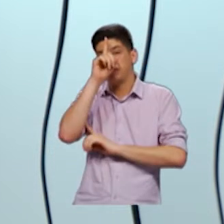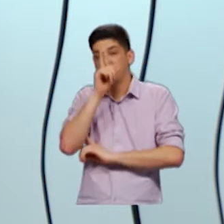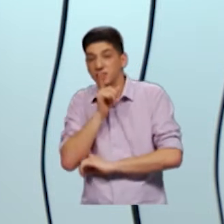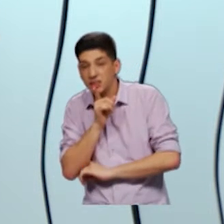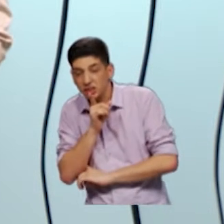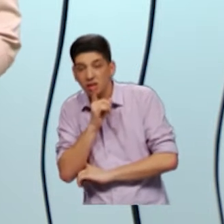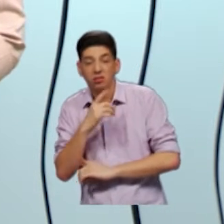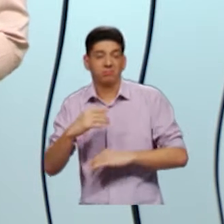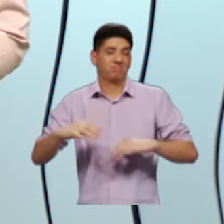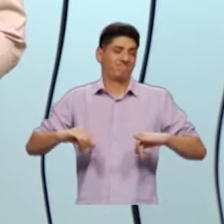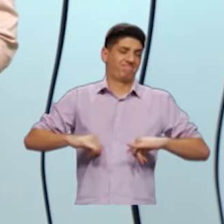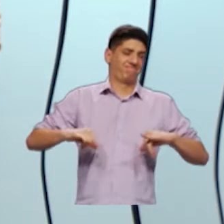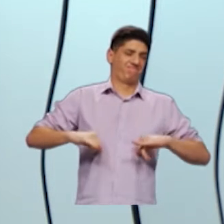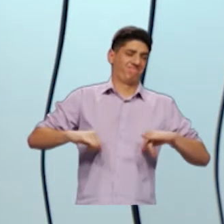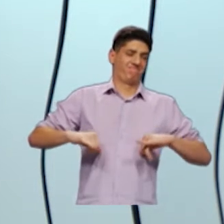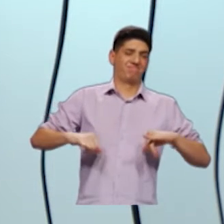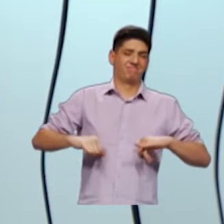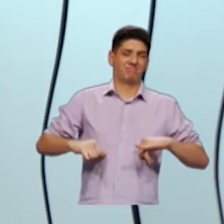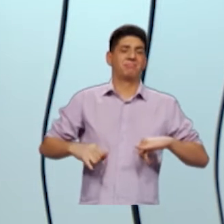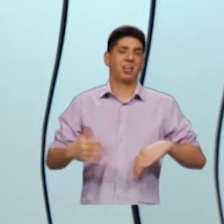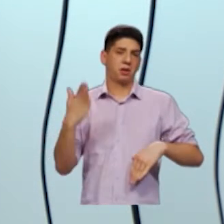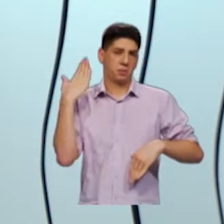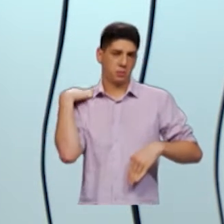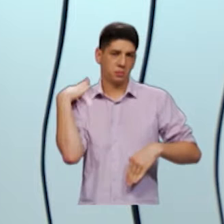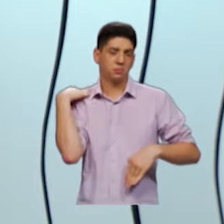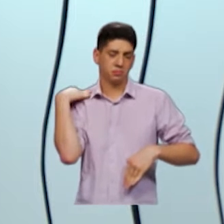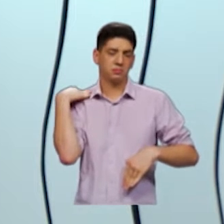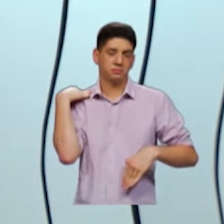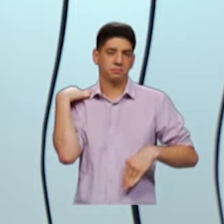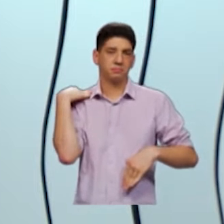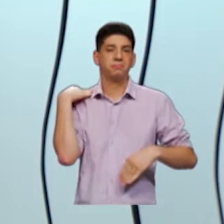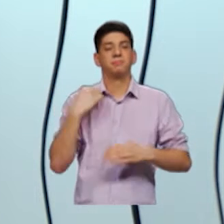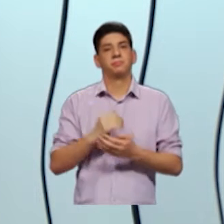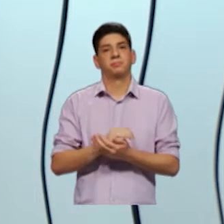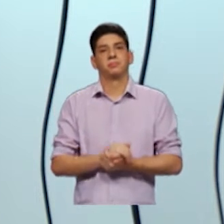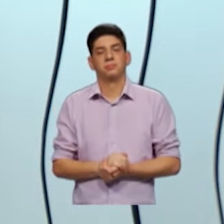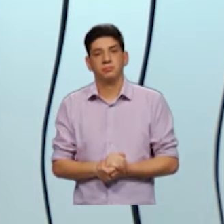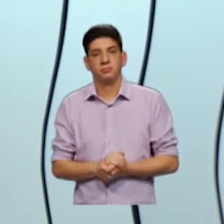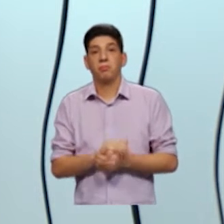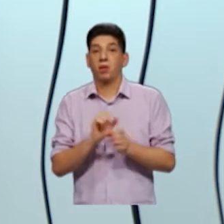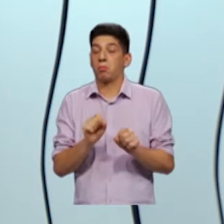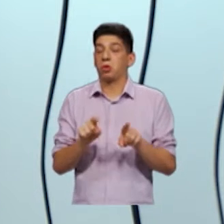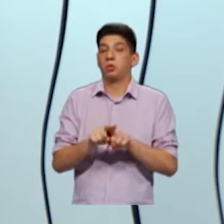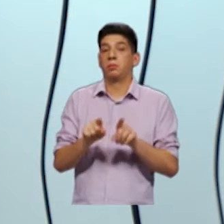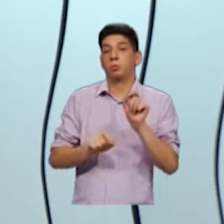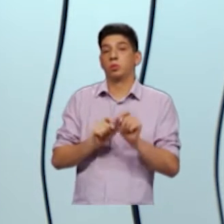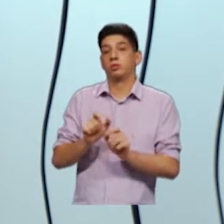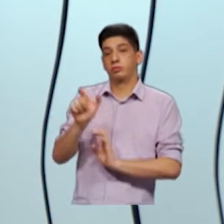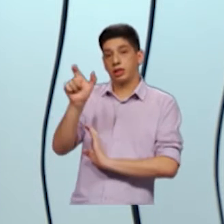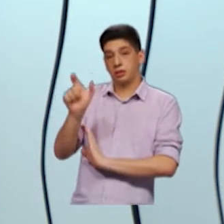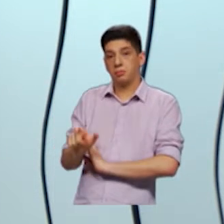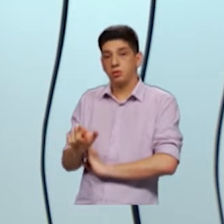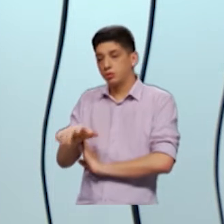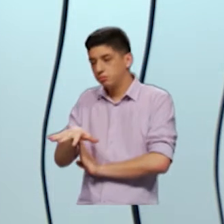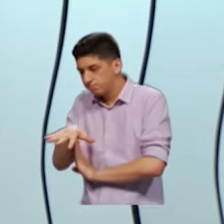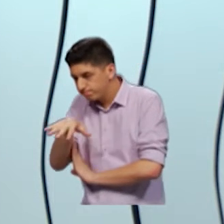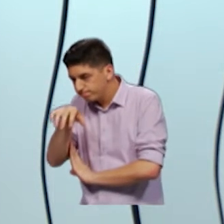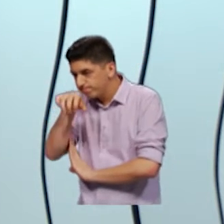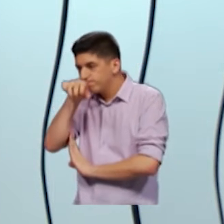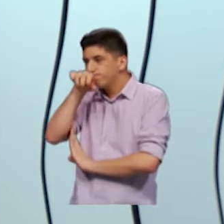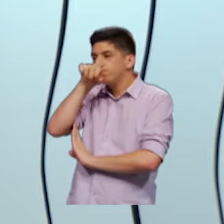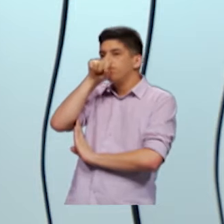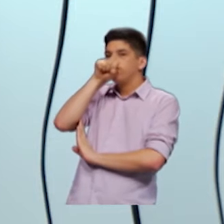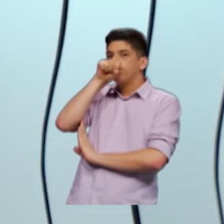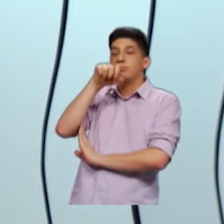aí nos órgãos respiratórios. Pode, às vezes, a pessoa que recebe esses micro-organismos ter